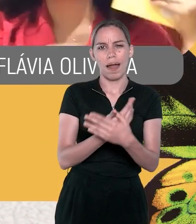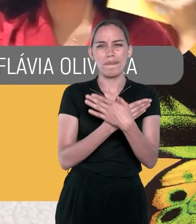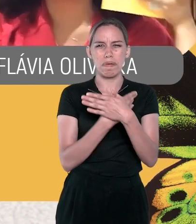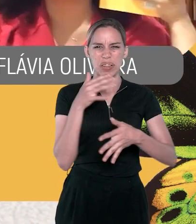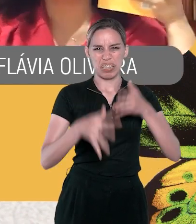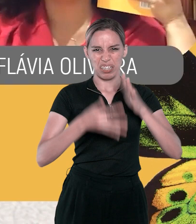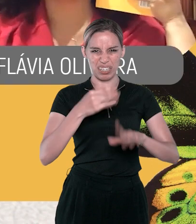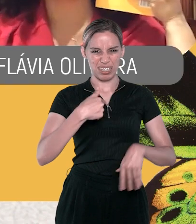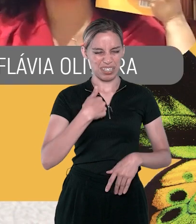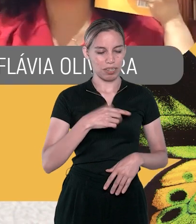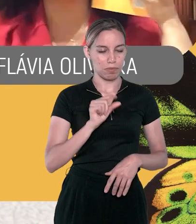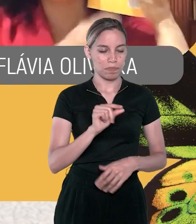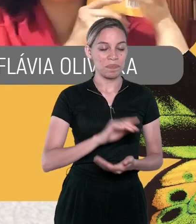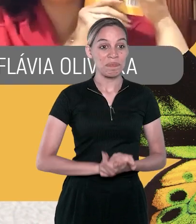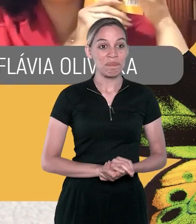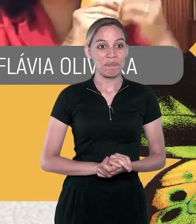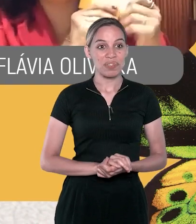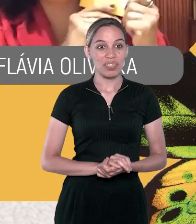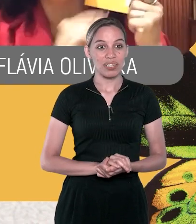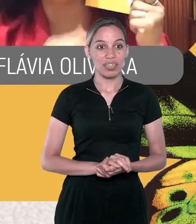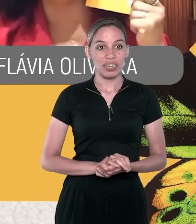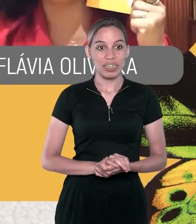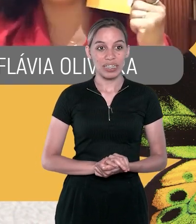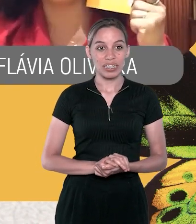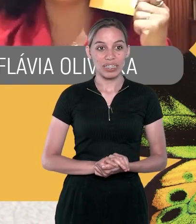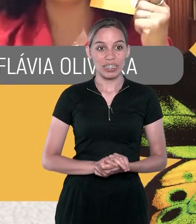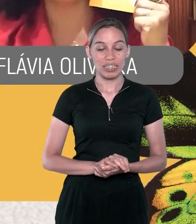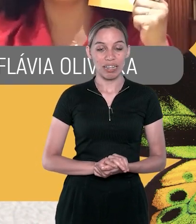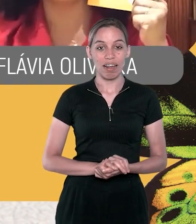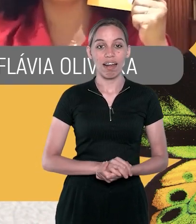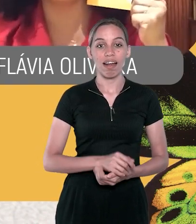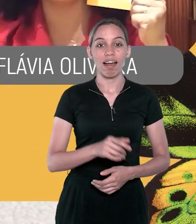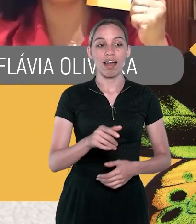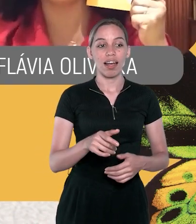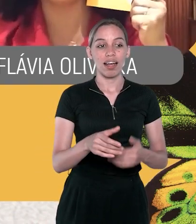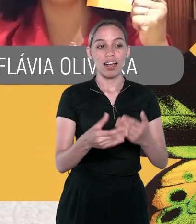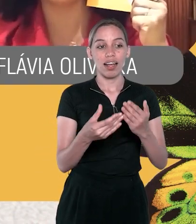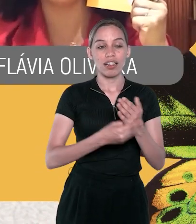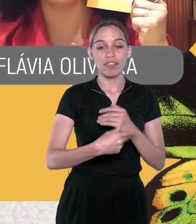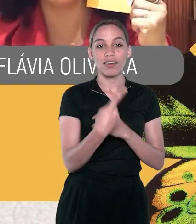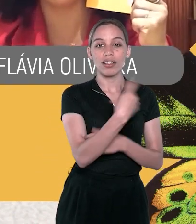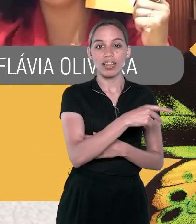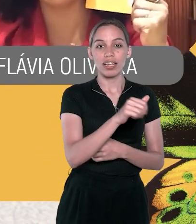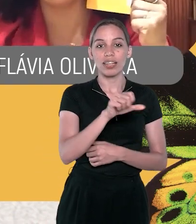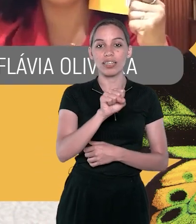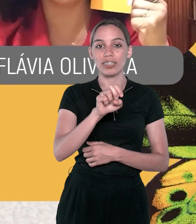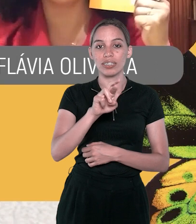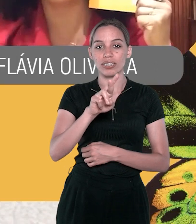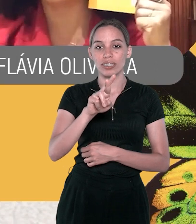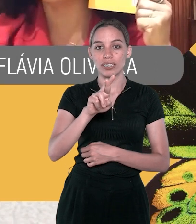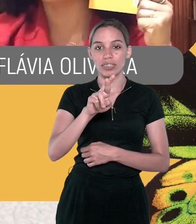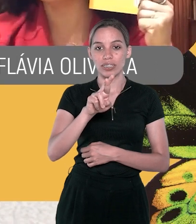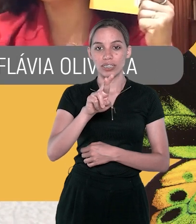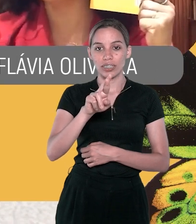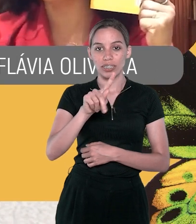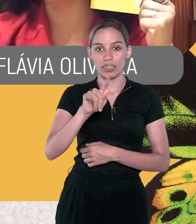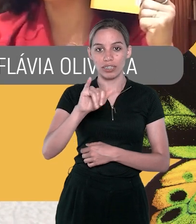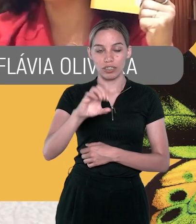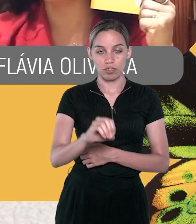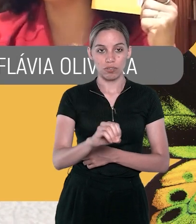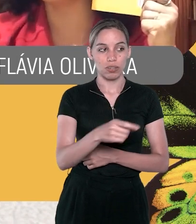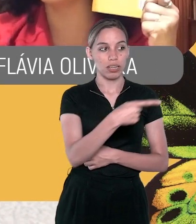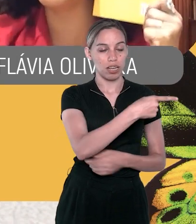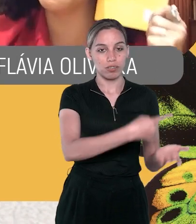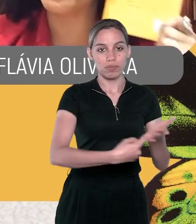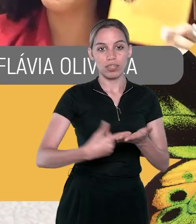orelha. Flávia se junta na brincadeira. A querida Flávia Oliveira para conversar. Só você te localizar, você que acabou